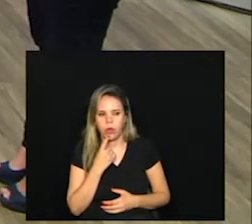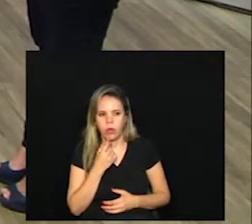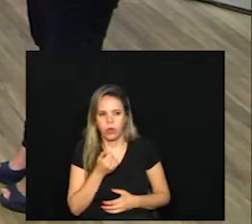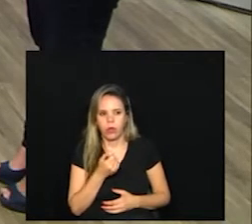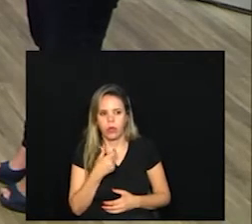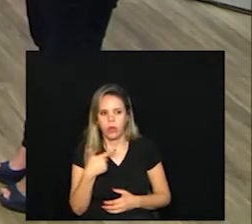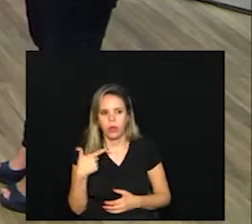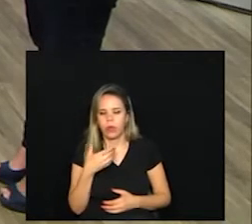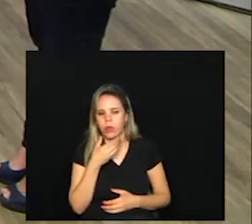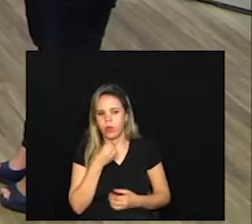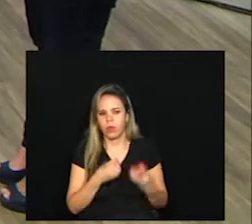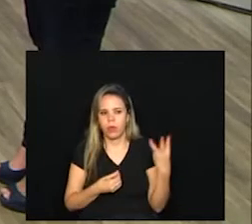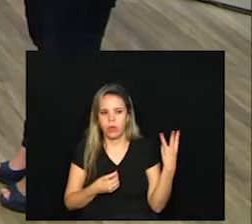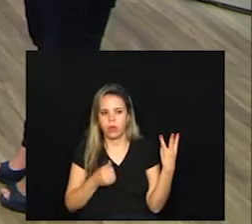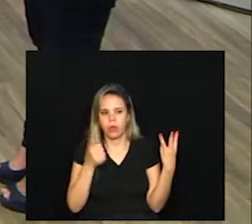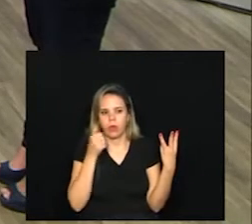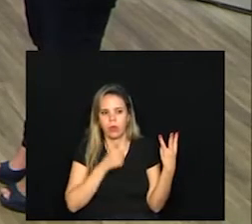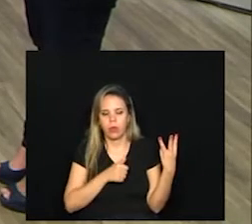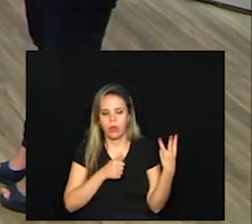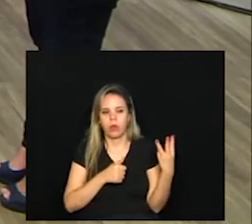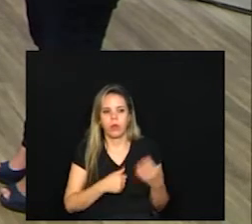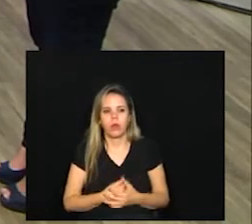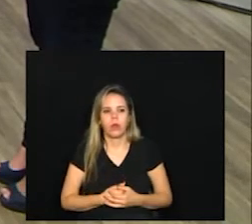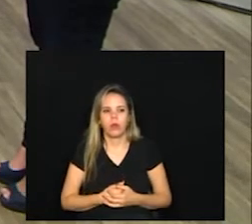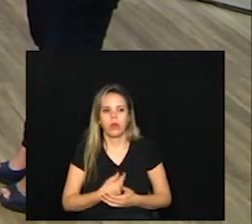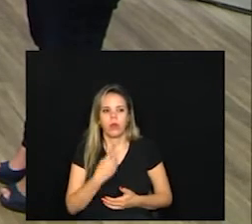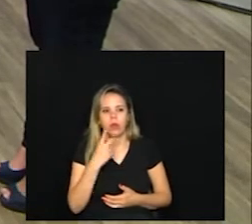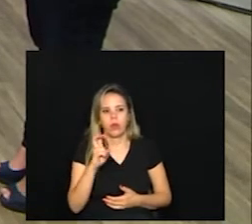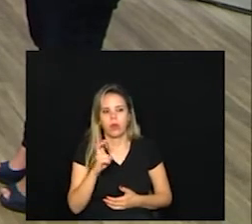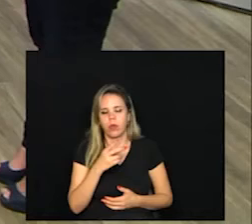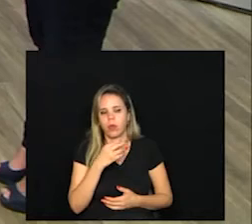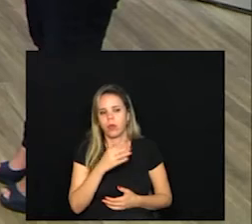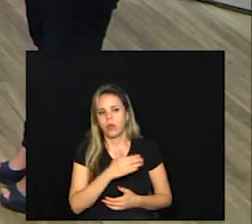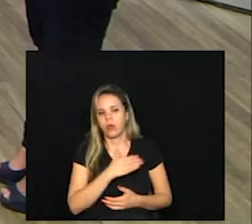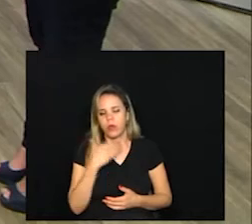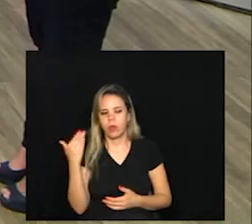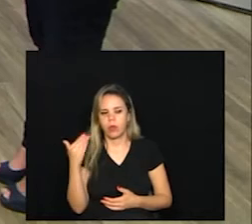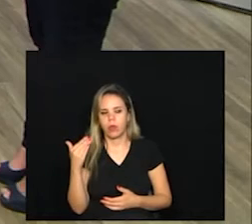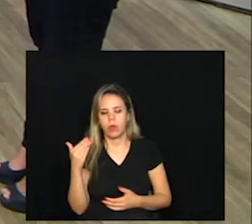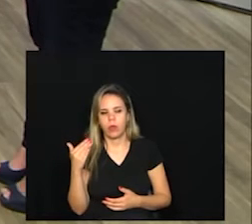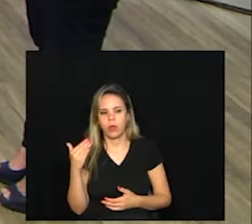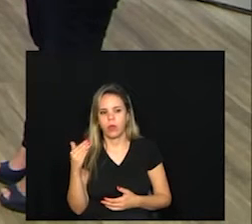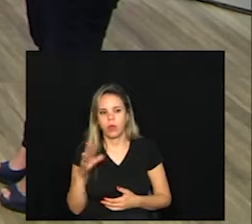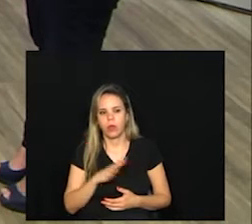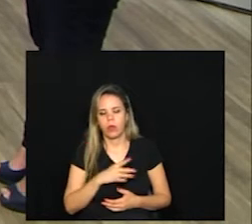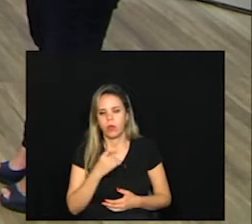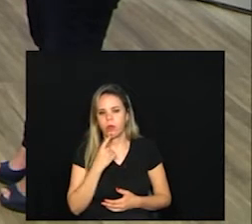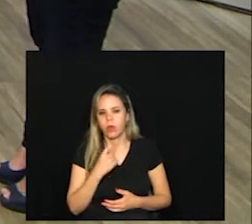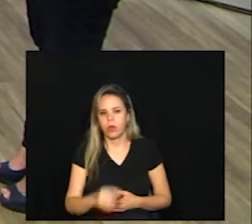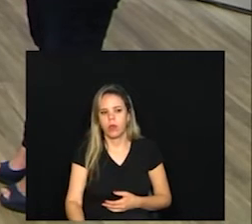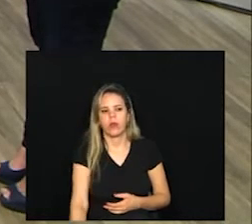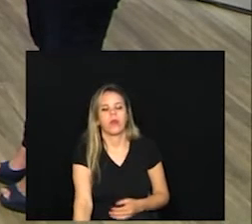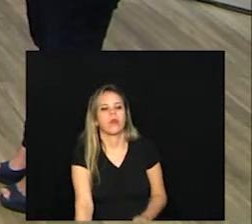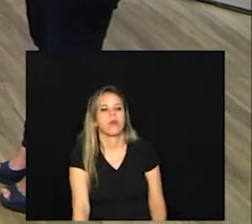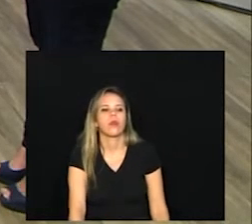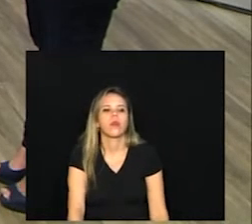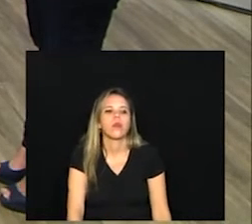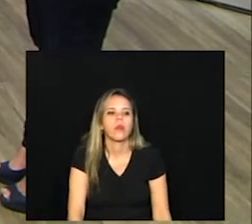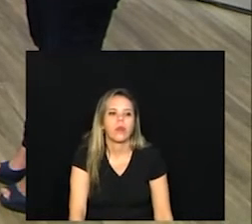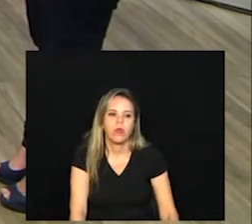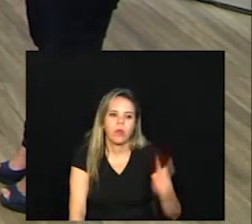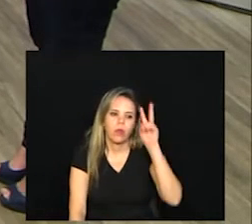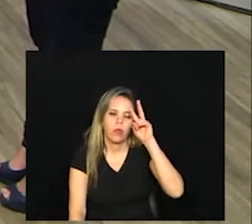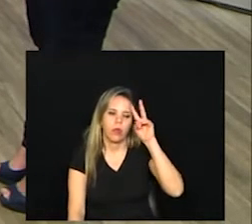12 homens e 3 mulheres, portanto, mais 15 óbitos registrados na cidade de Campinas. Lembro aqui